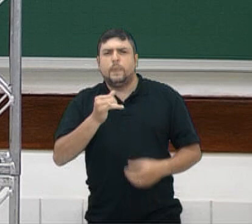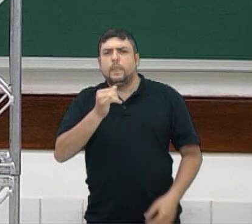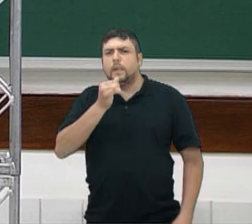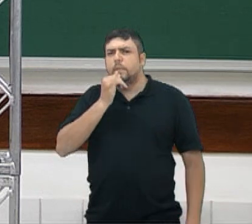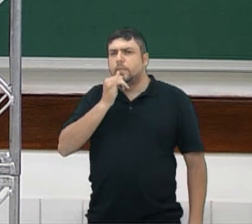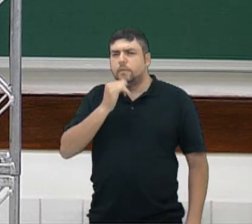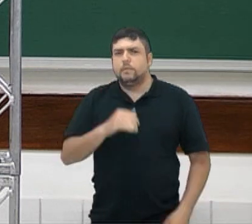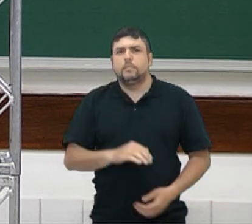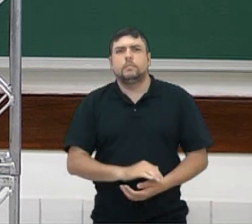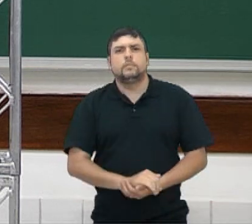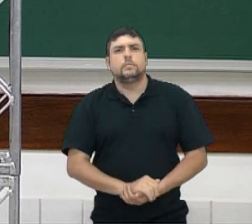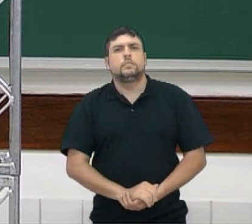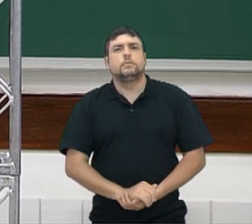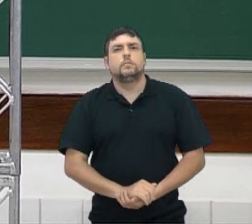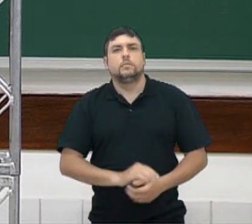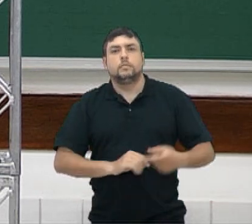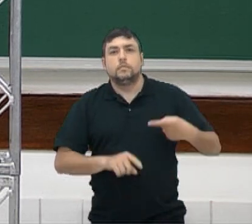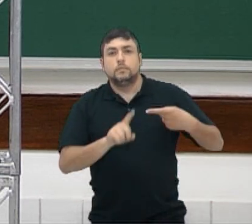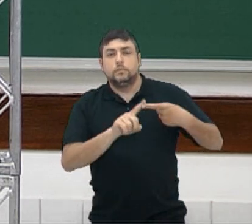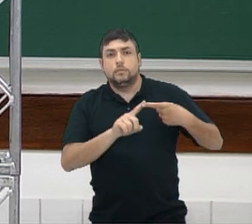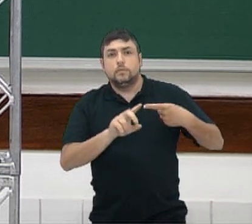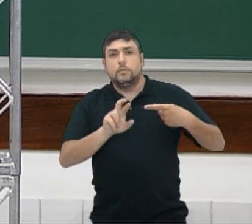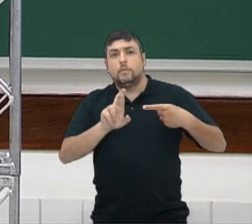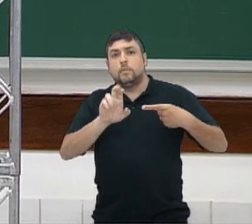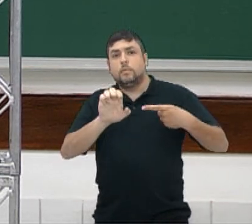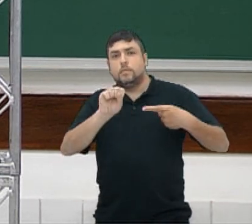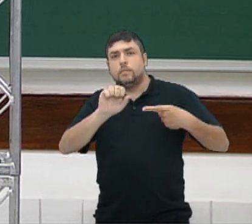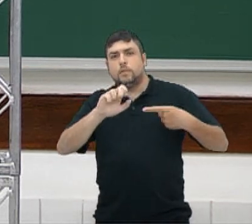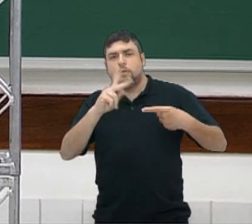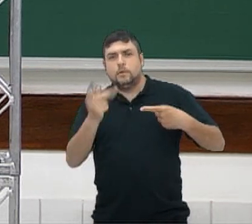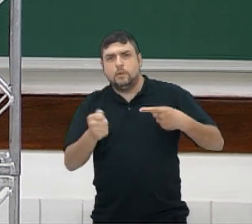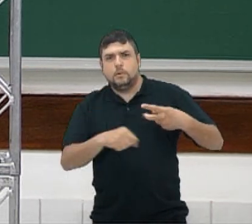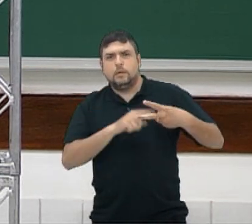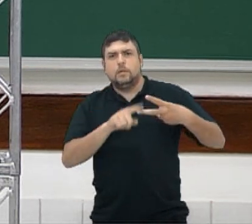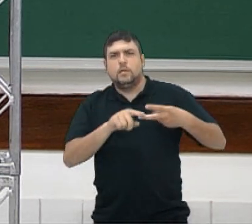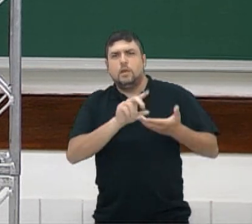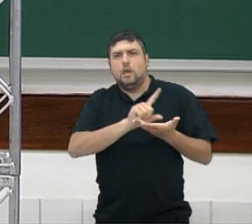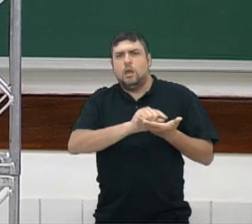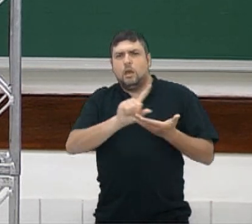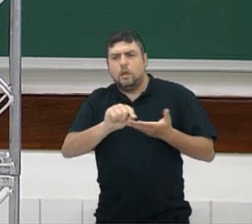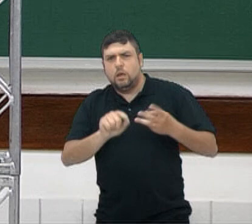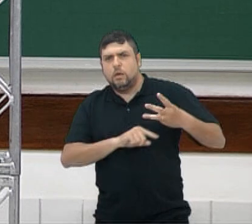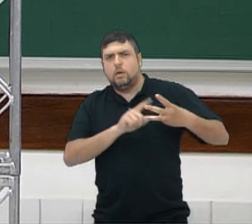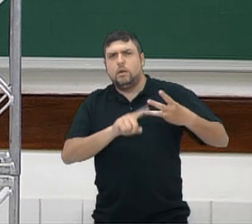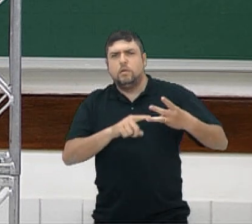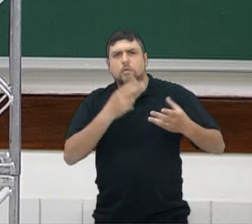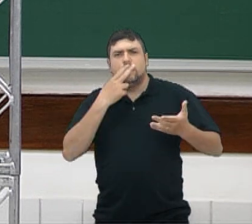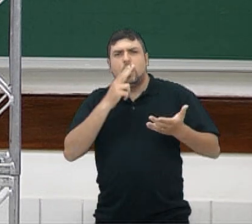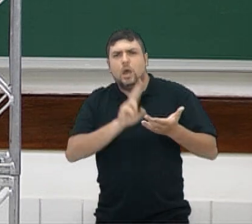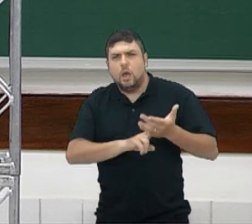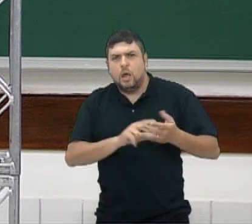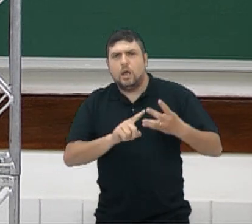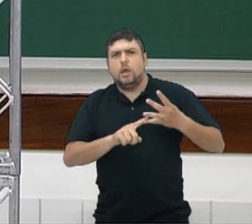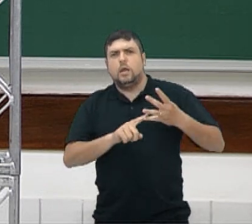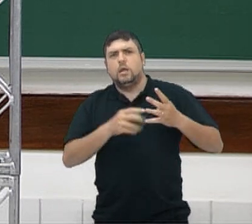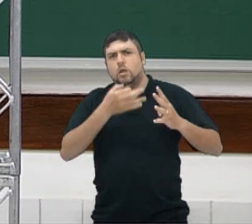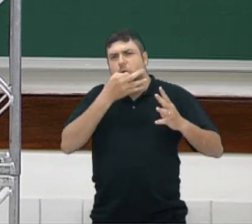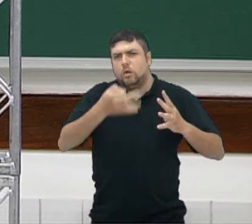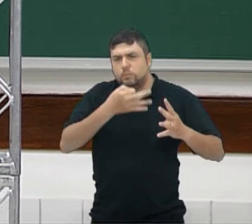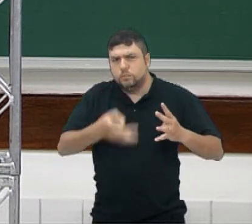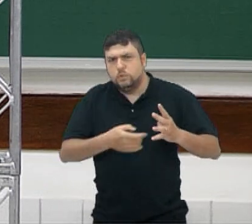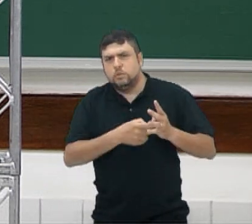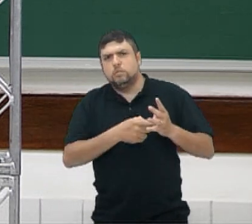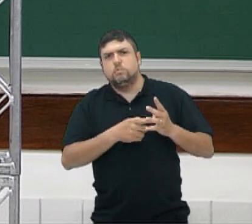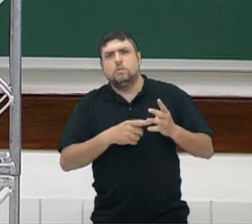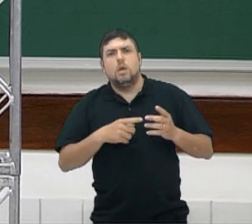temos a resenha, o artigo de opinião, editorial, carta do leitor. Todos esses, por exemplo,